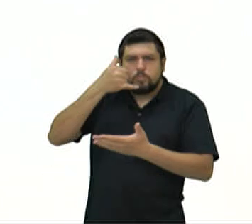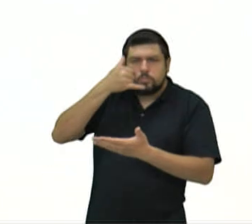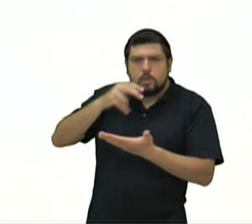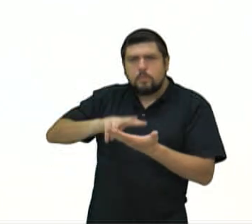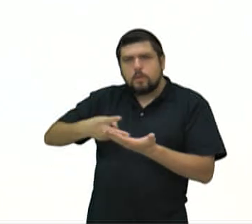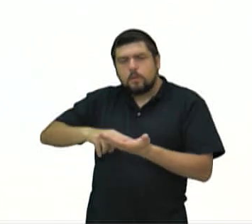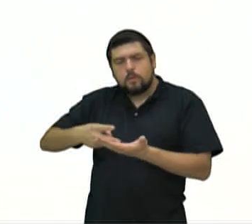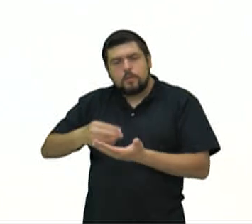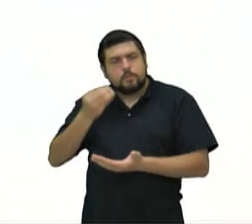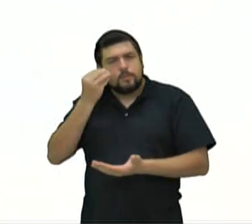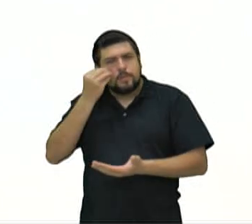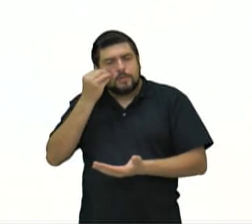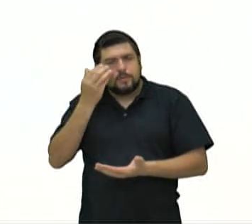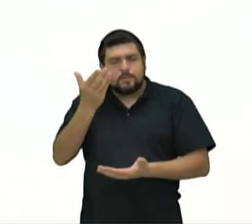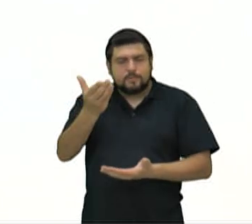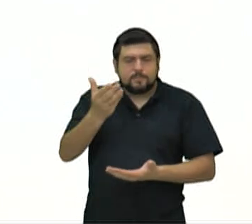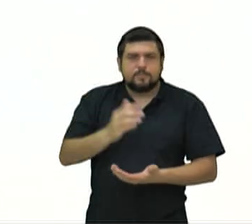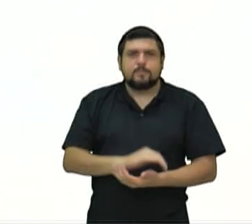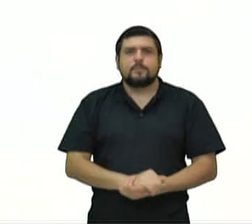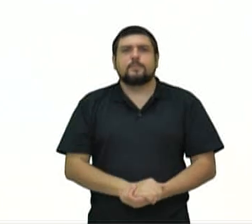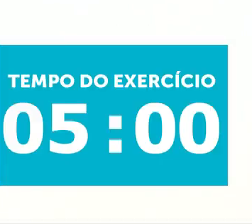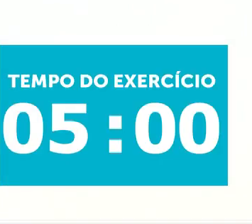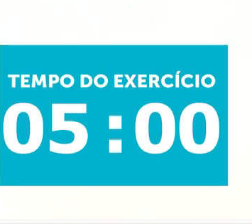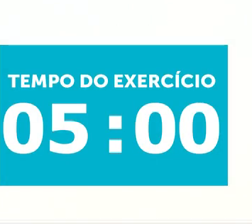em inglês, ok? Eu já volto.